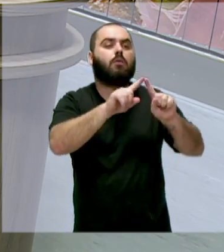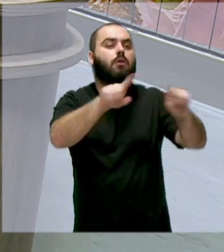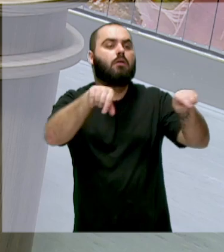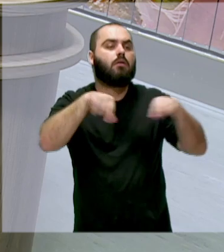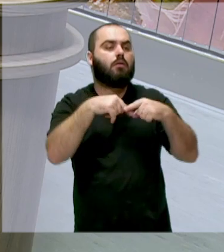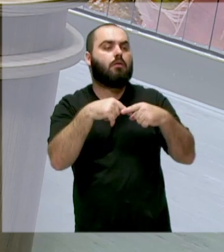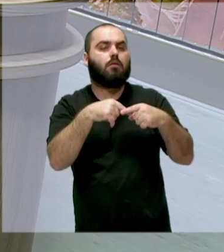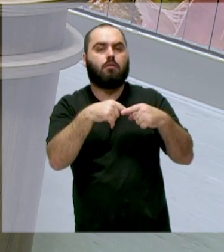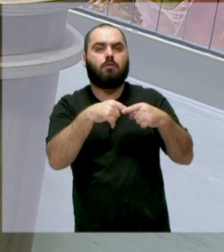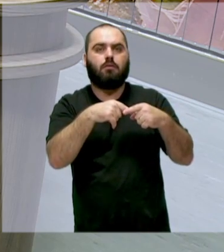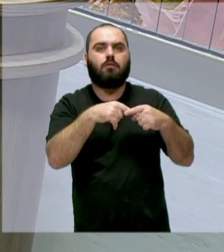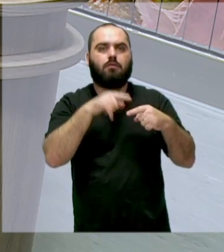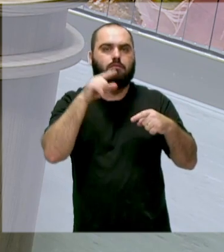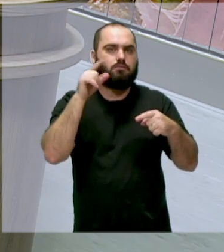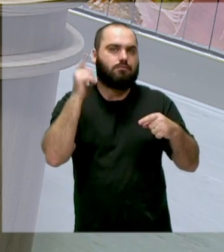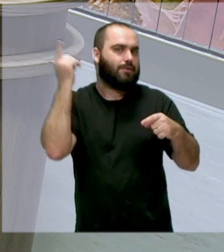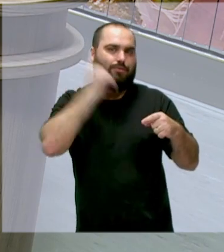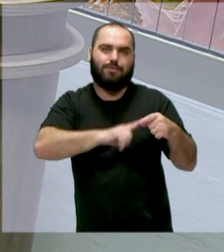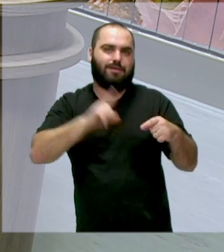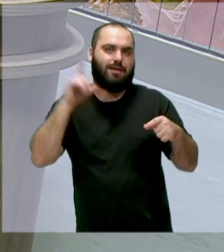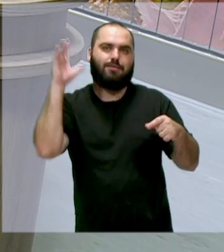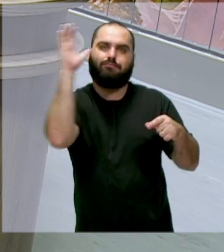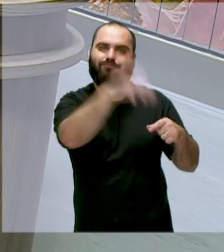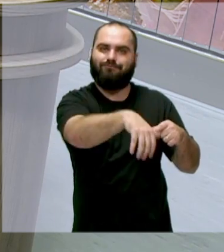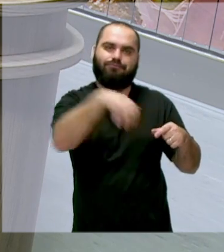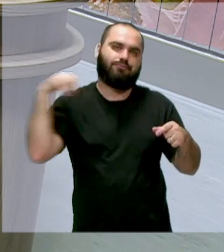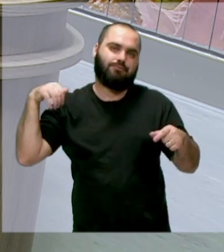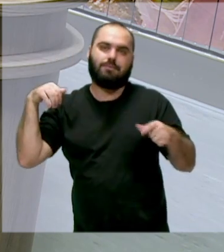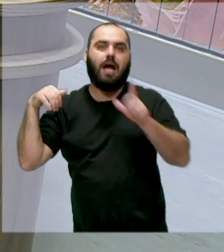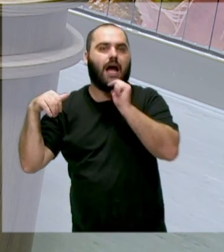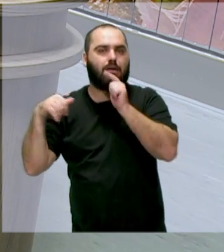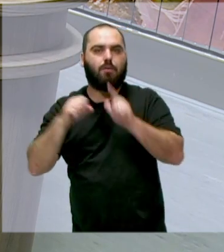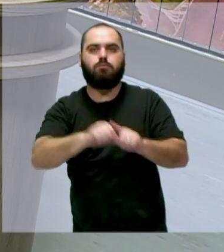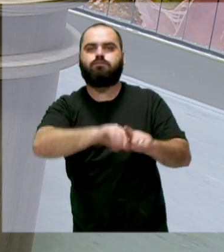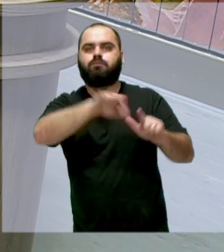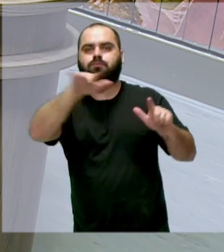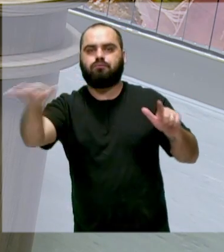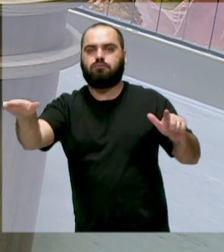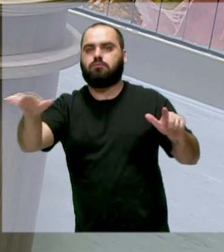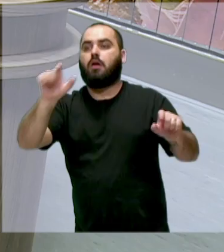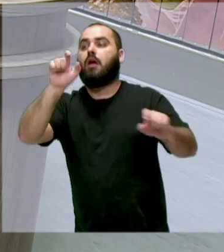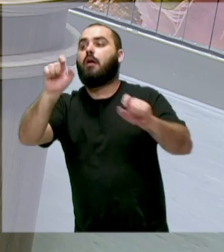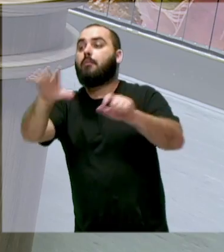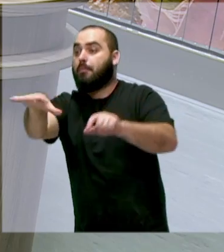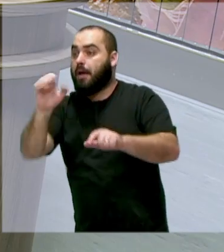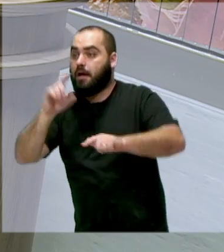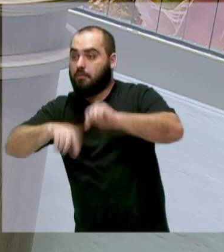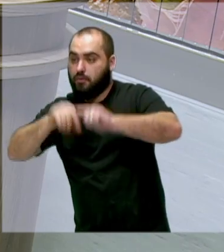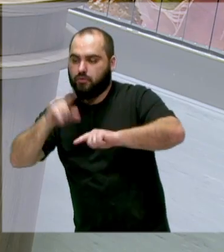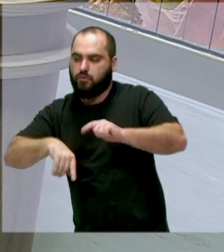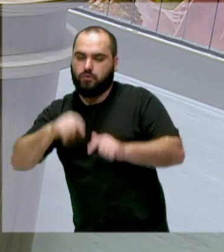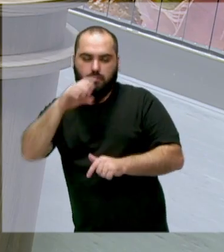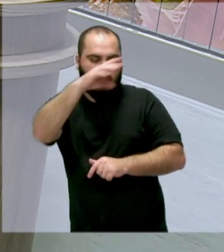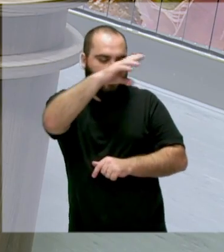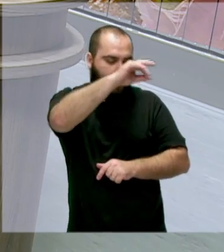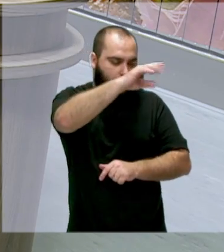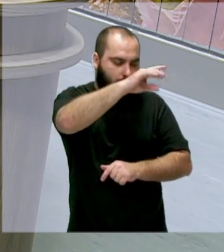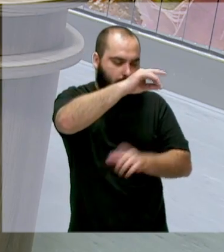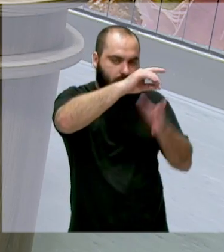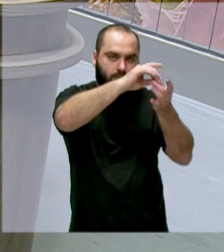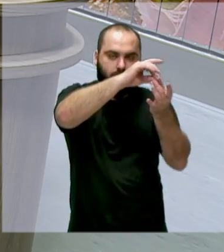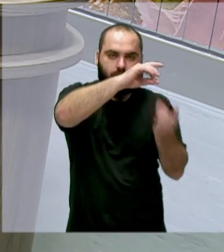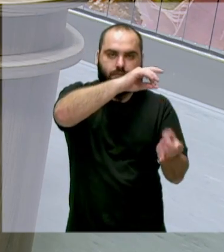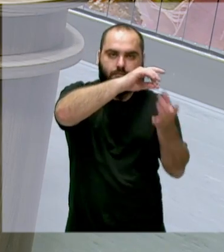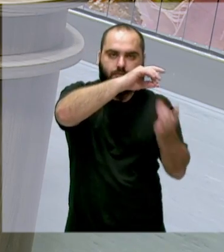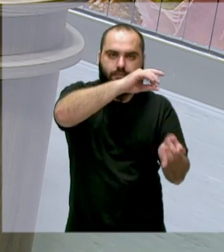piscina, não vai conseguir desvaziar, a gente coloca esse produto para que o mosquito não se procrie naquela água. E as ações